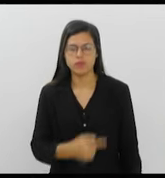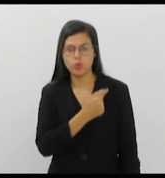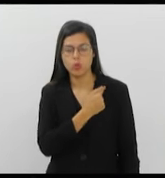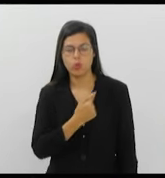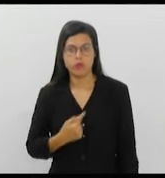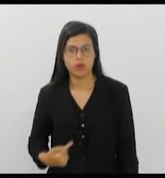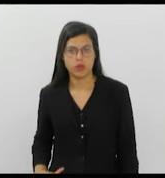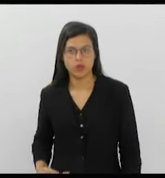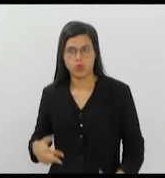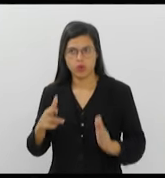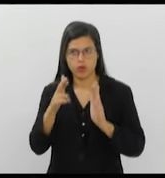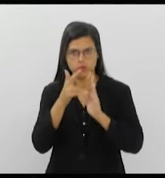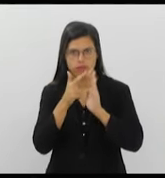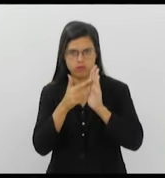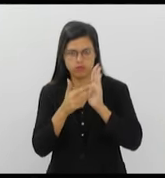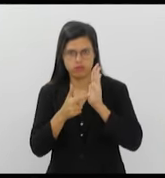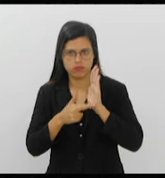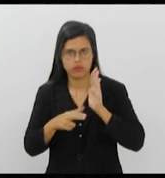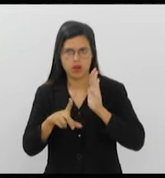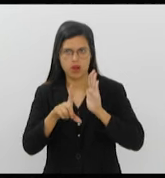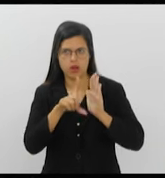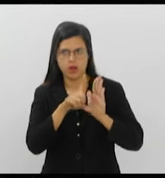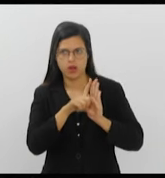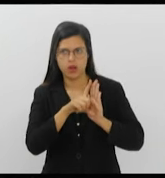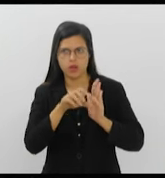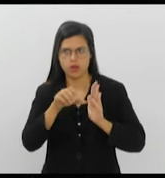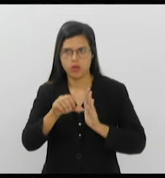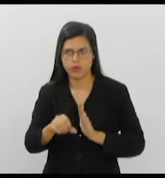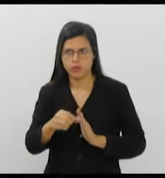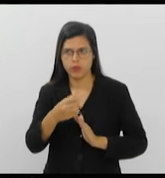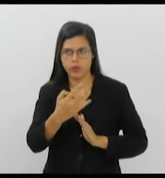regulamentou a lei, que é a Lei